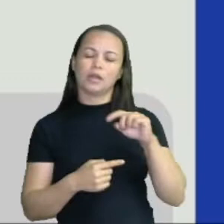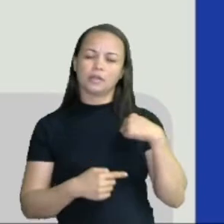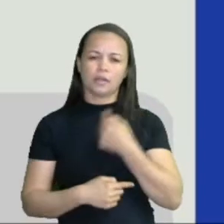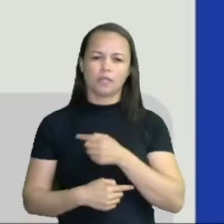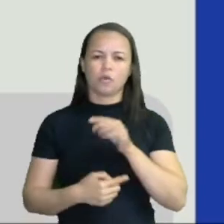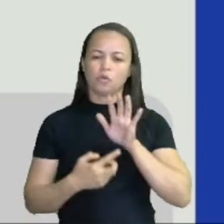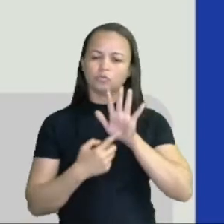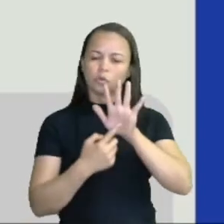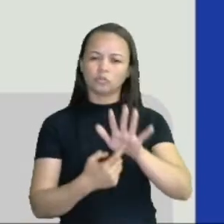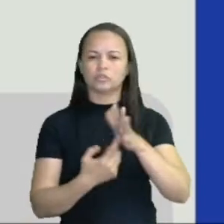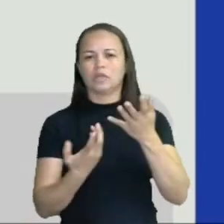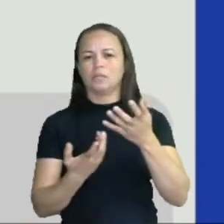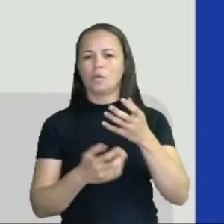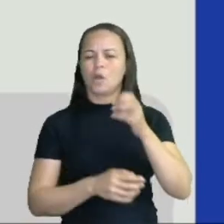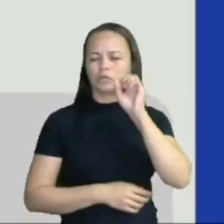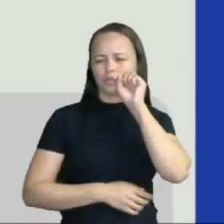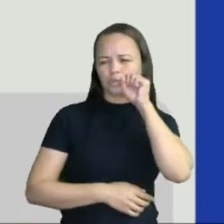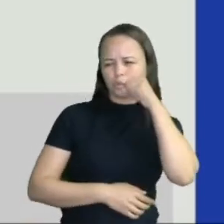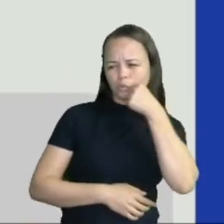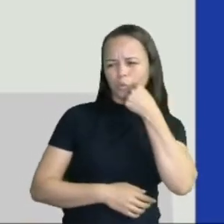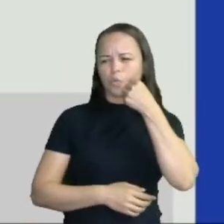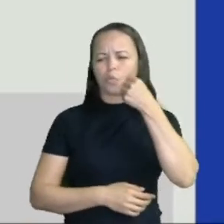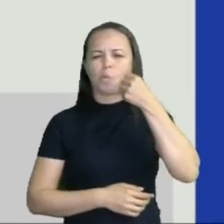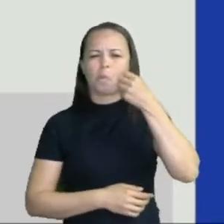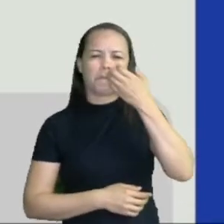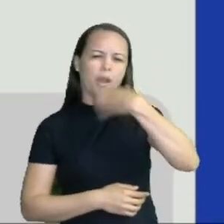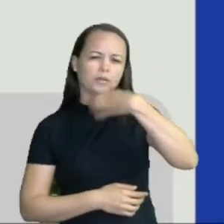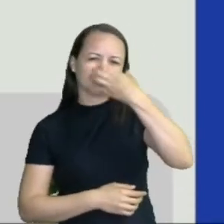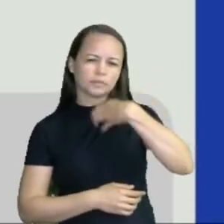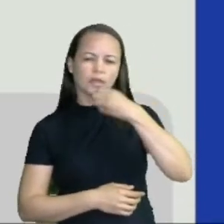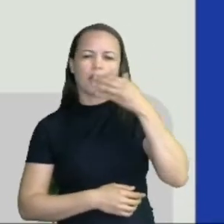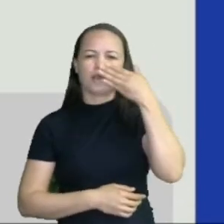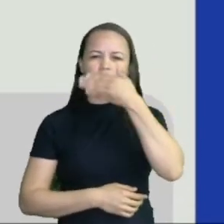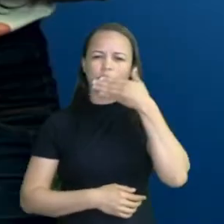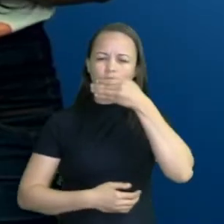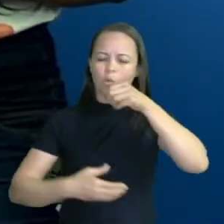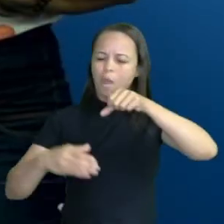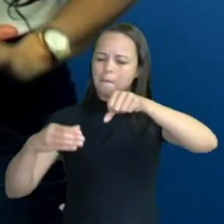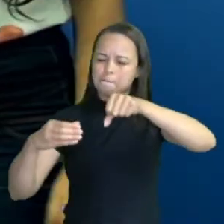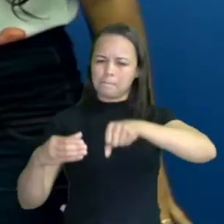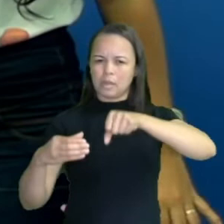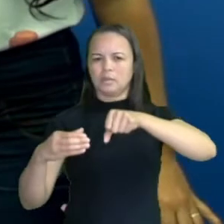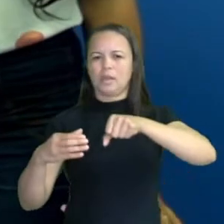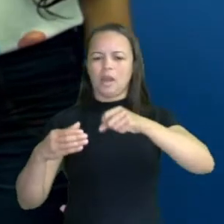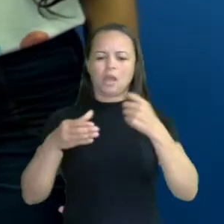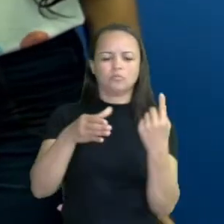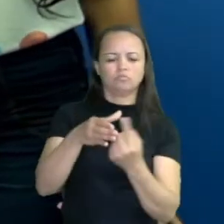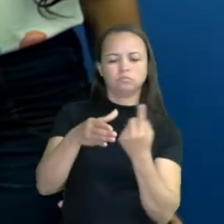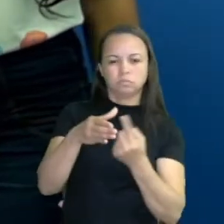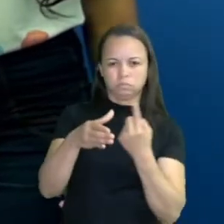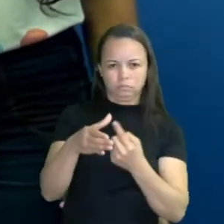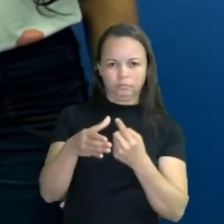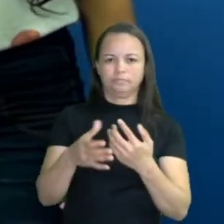certo? Suco, maçã, açúcar, água, panela e liquidificador.